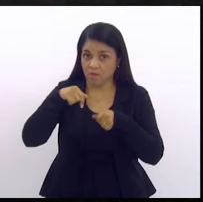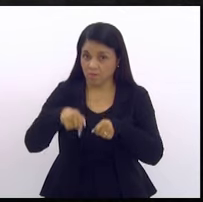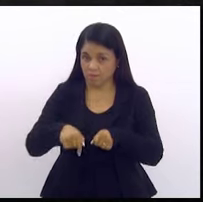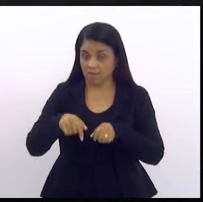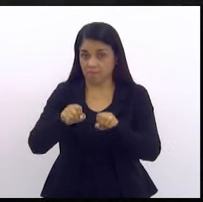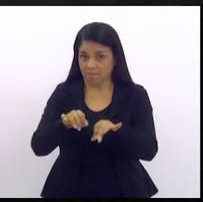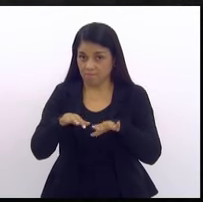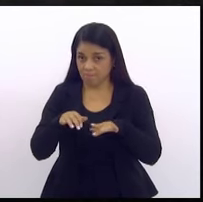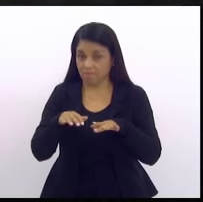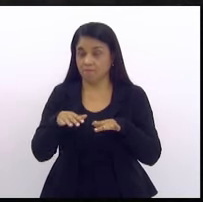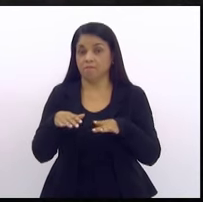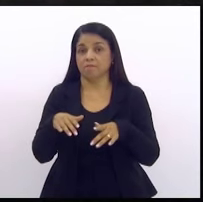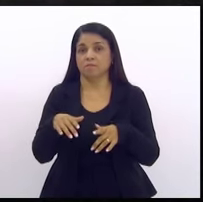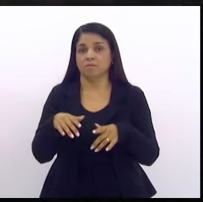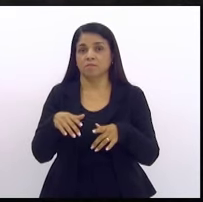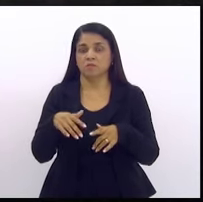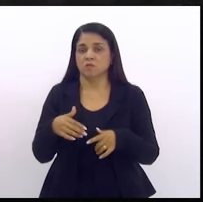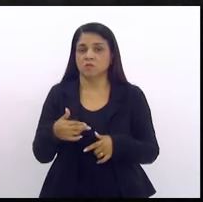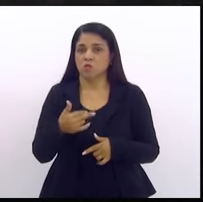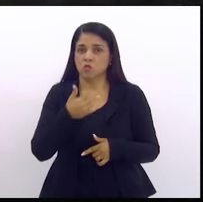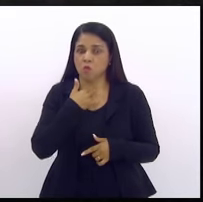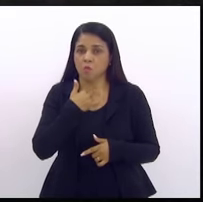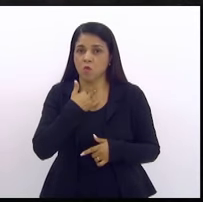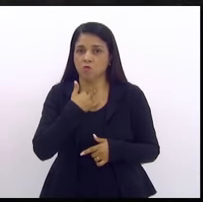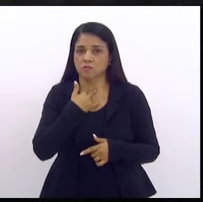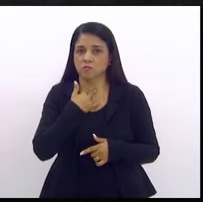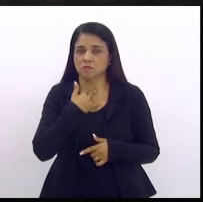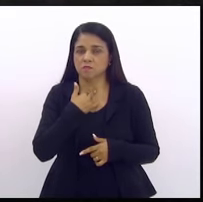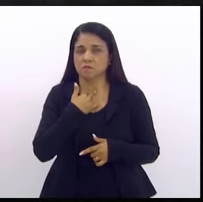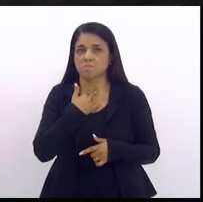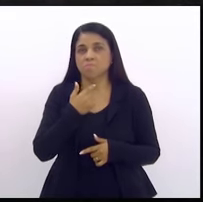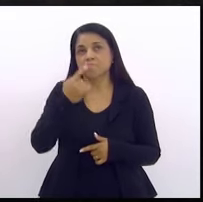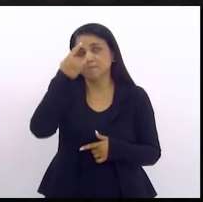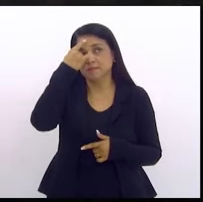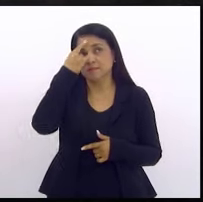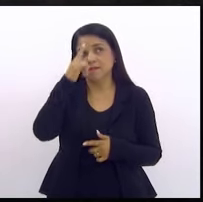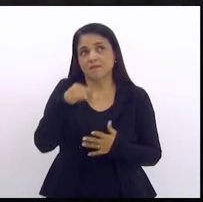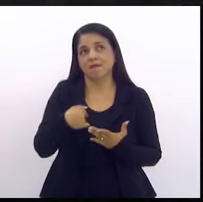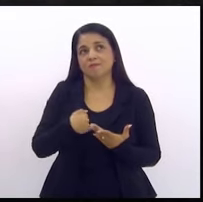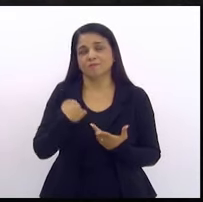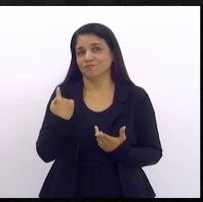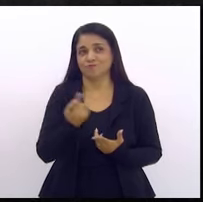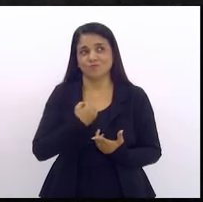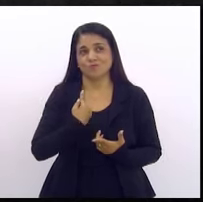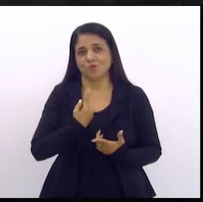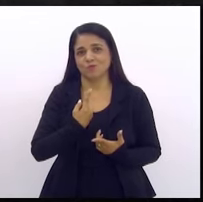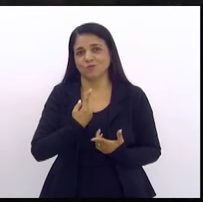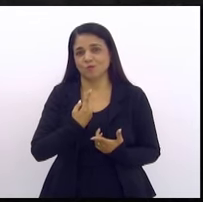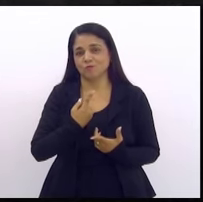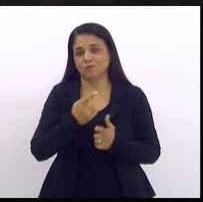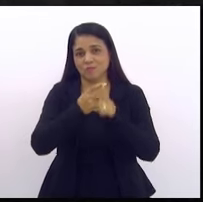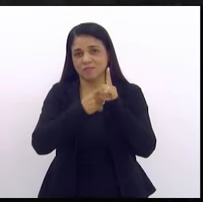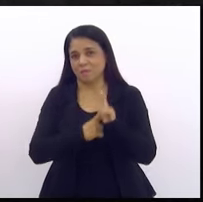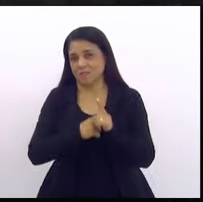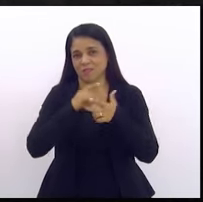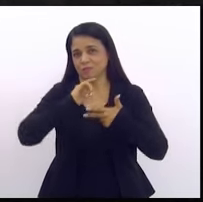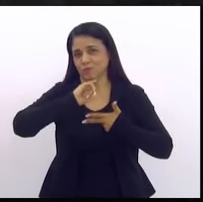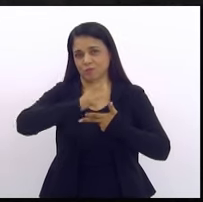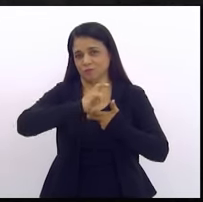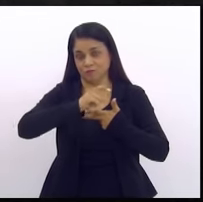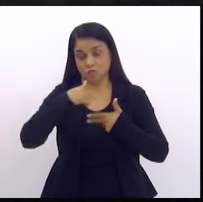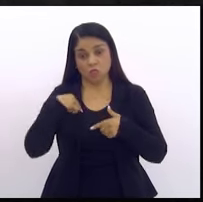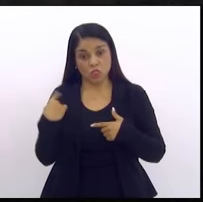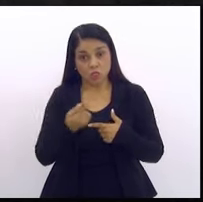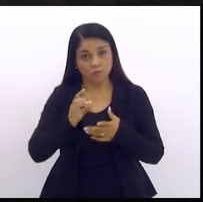ser tratada, não pode ser comungada como um puxadinho do Executivo. Nós somos uma casa independente, um poder independente,